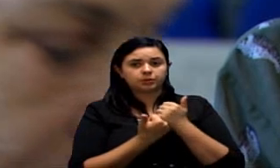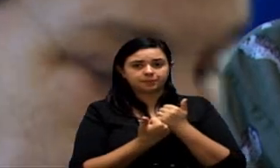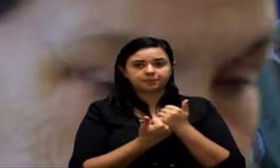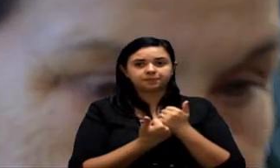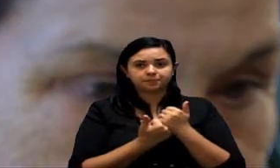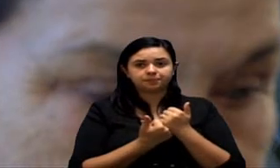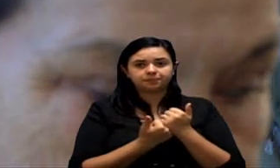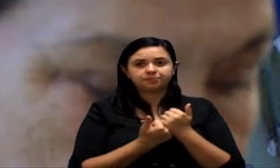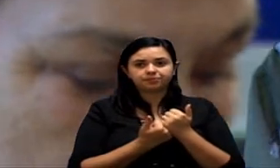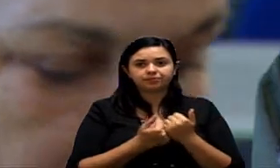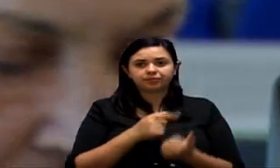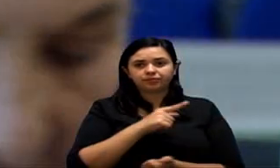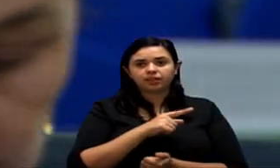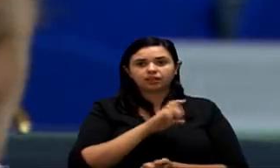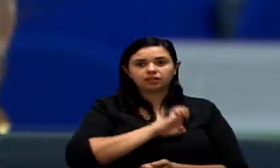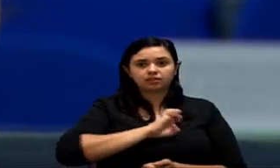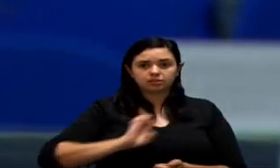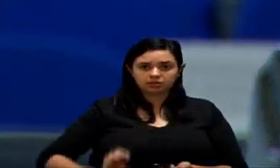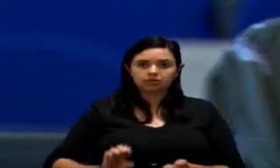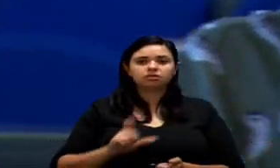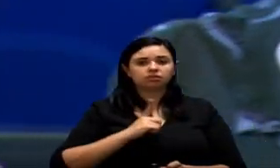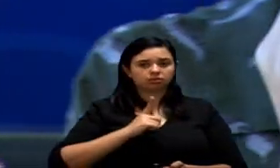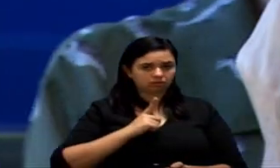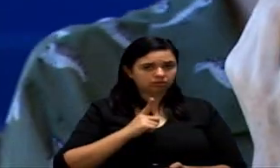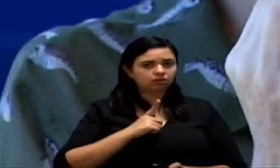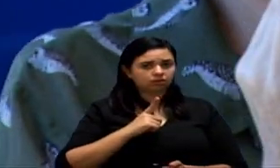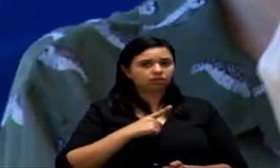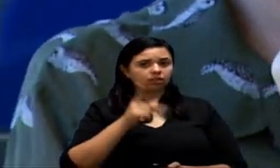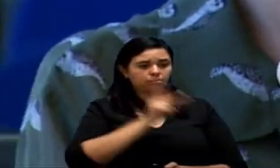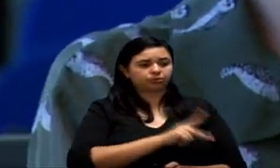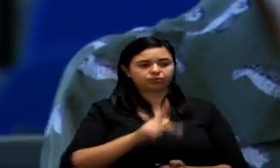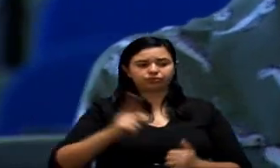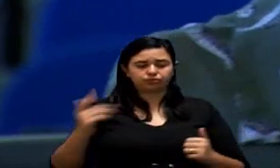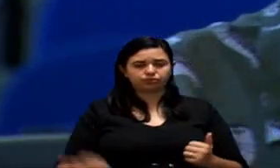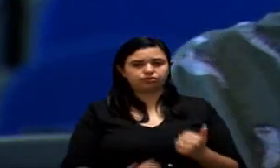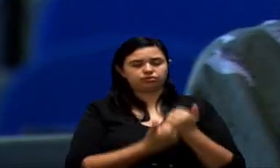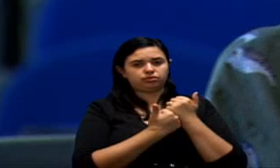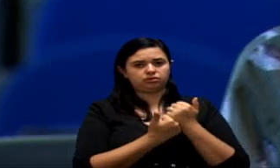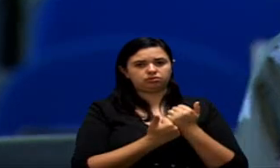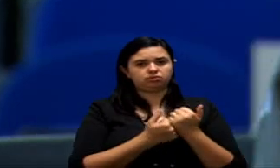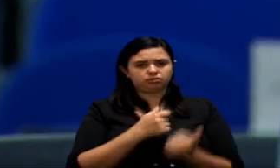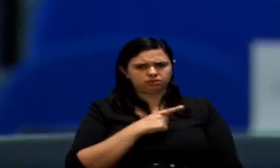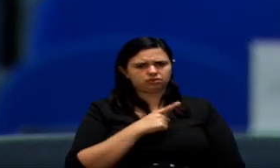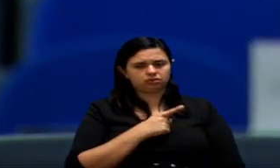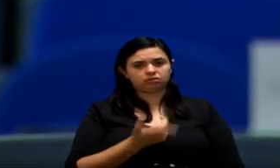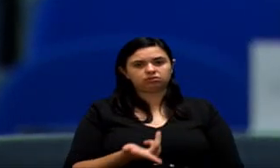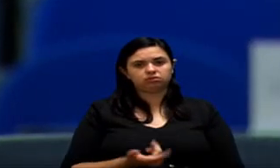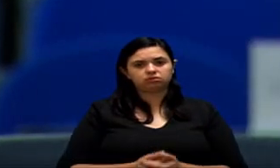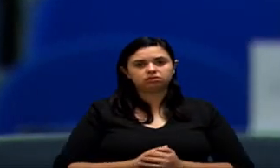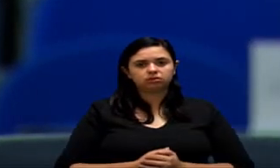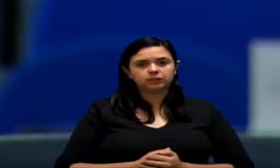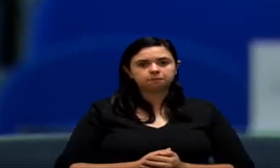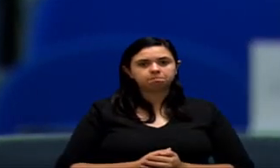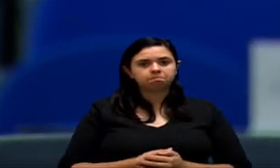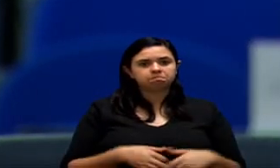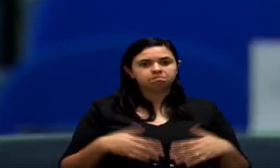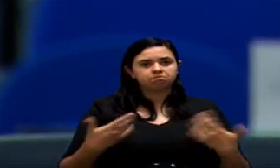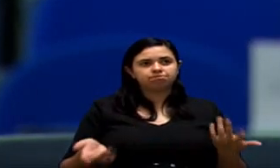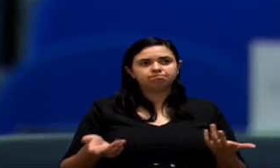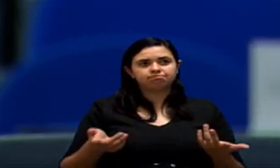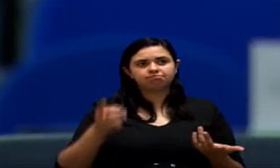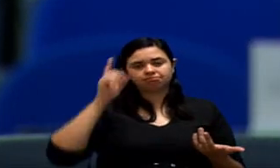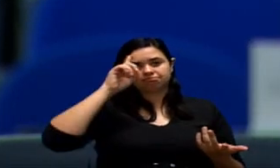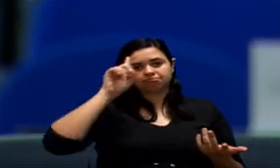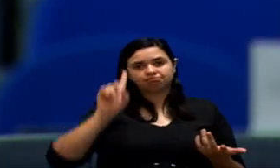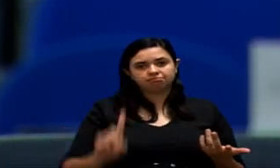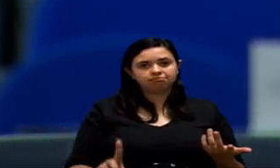professor auxiliar. Há encaminhamento para que nós também tenhamos na, no município? Né? Então, quando você não tem um